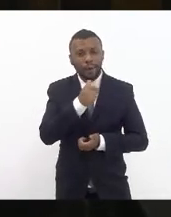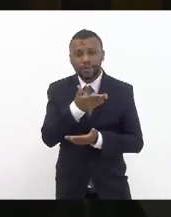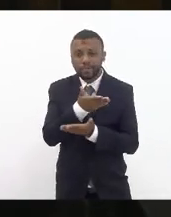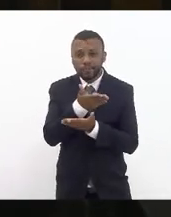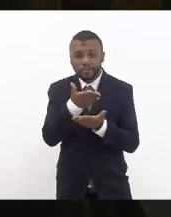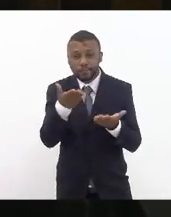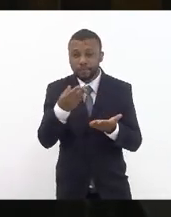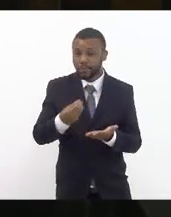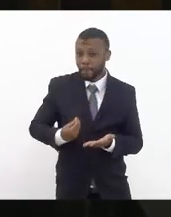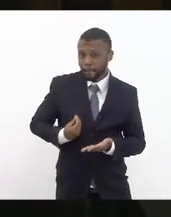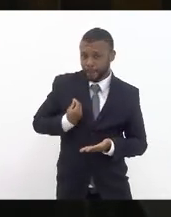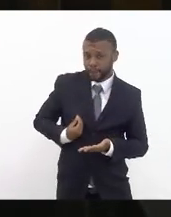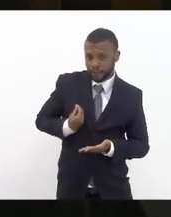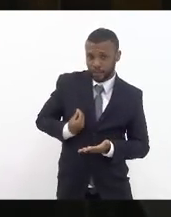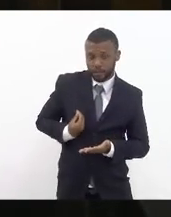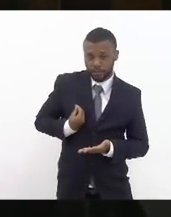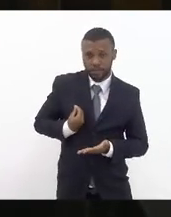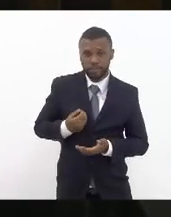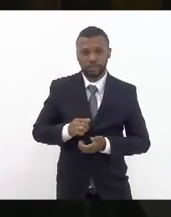presentes,